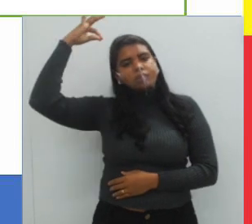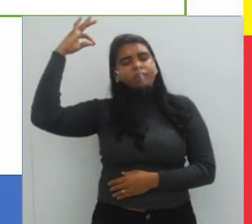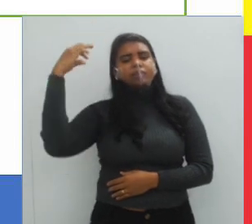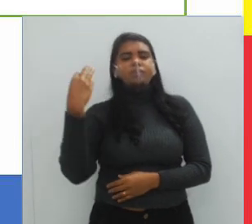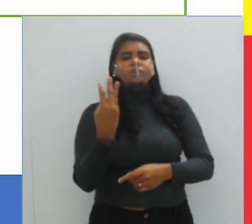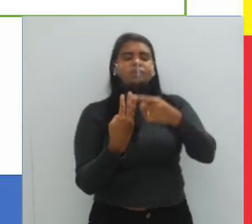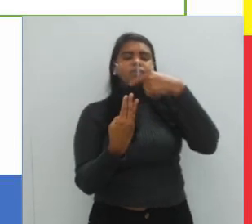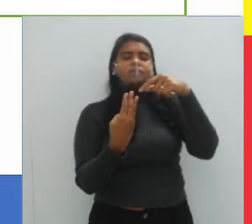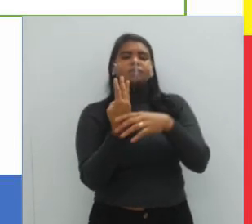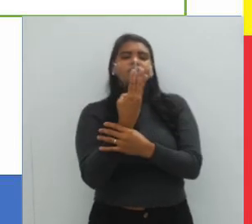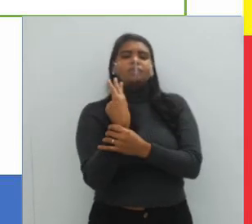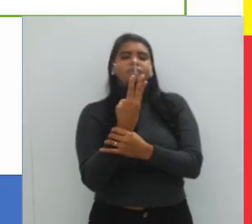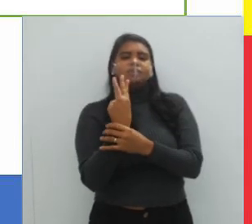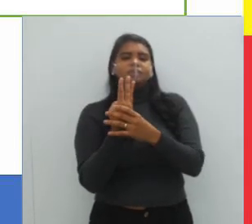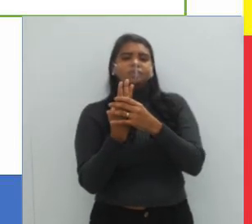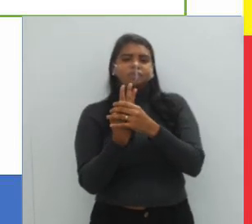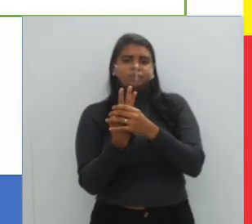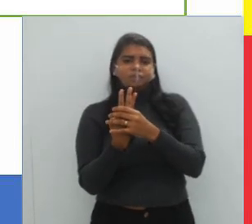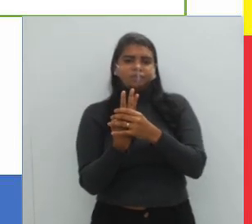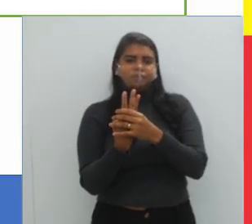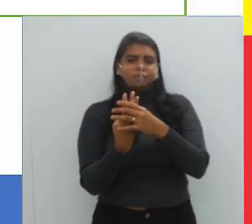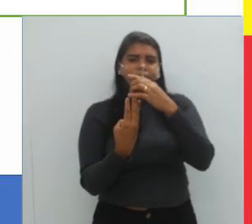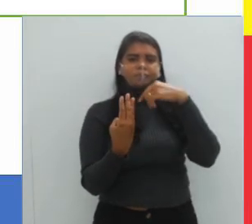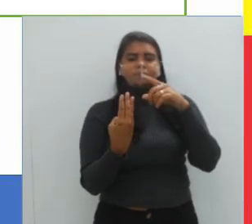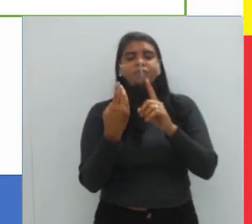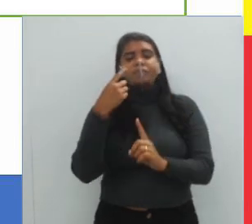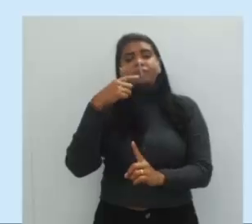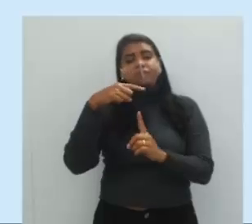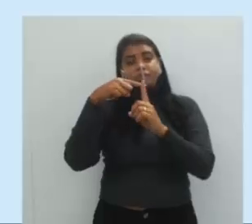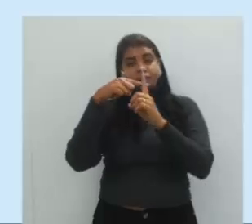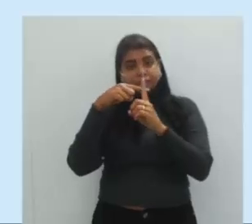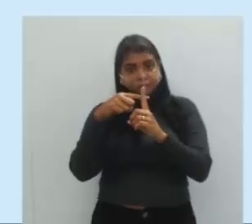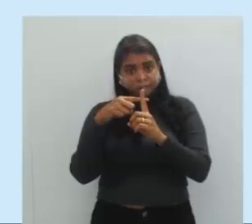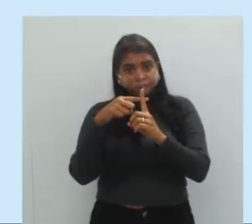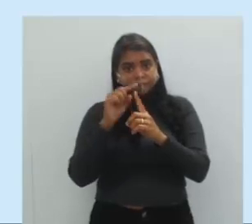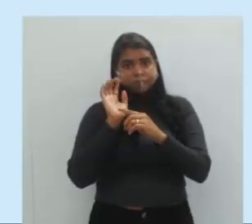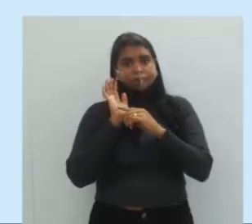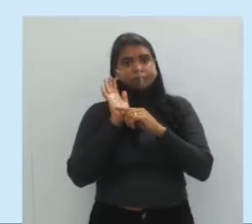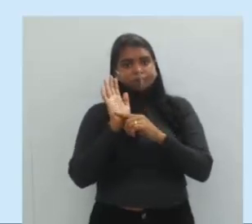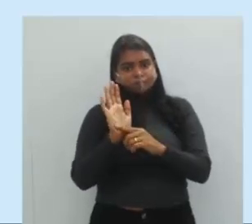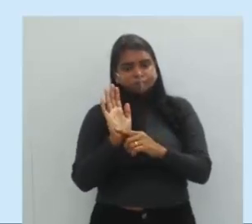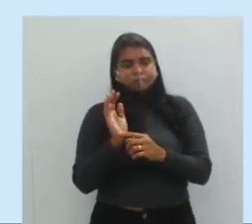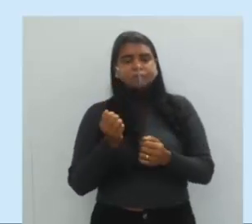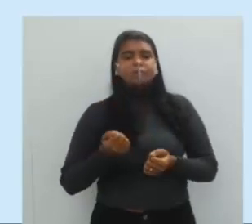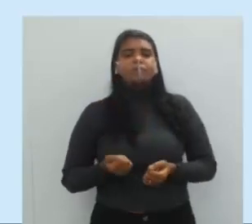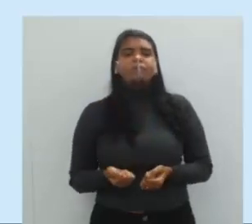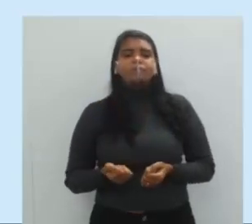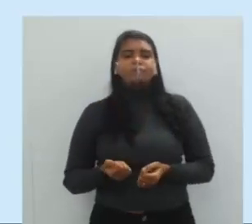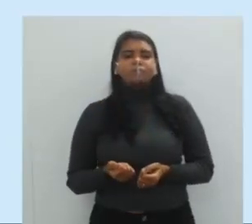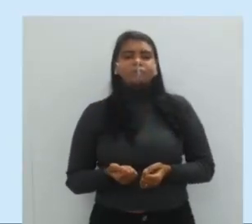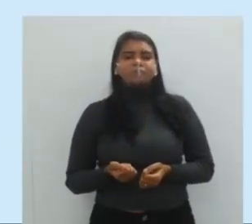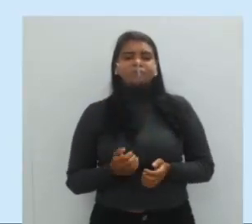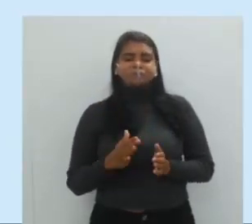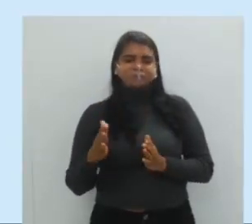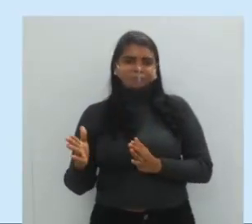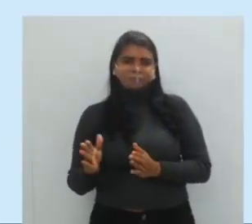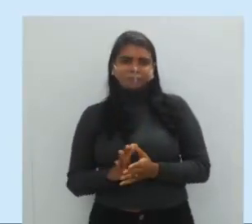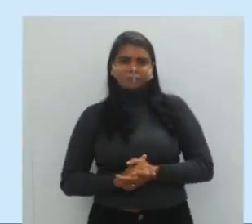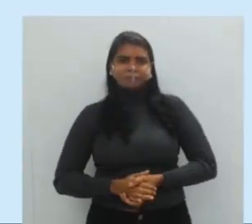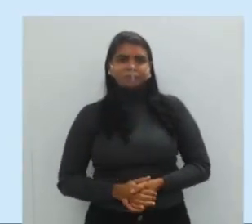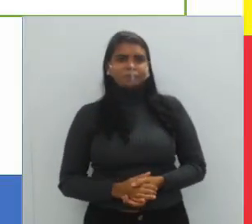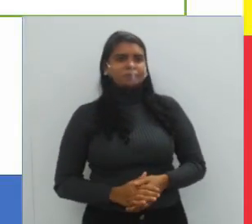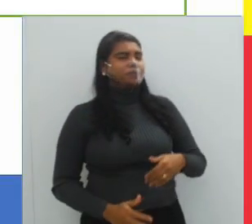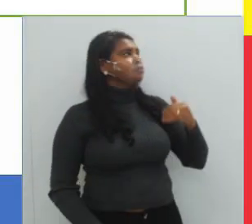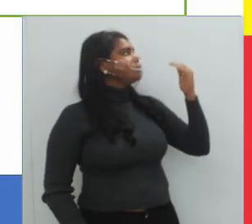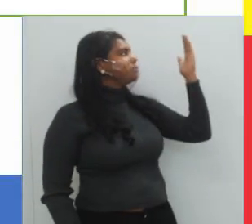a Trindade. Então, a cruz, o símbolo sagrado para o cristianismo. Vamos